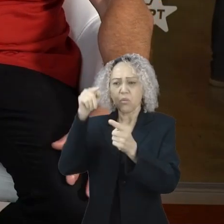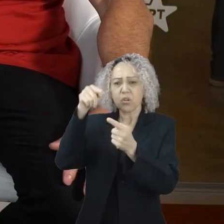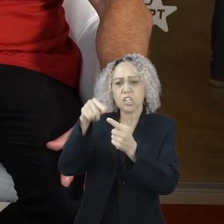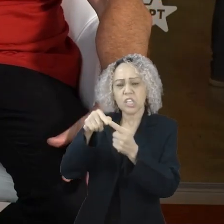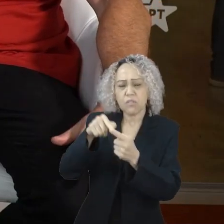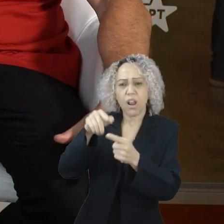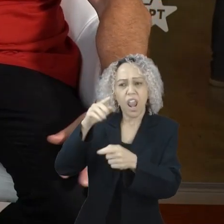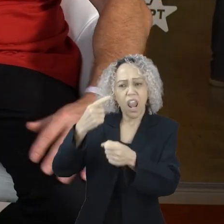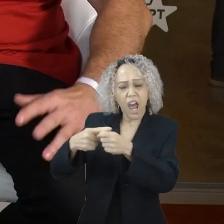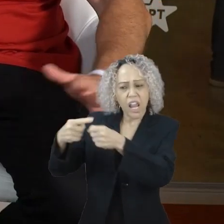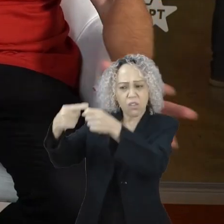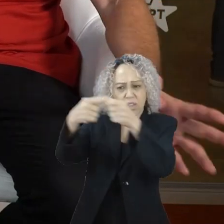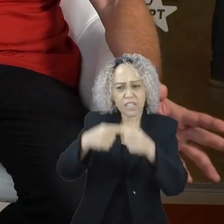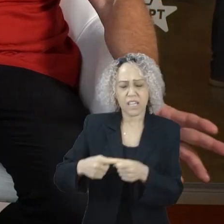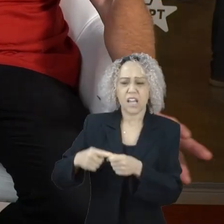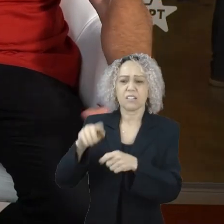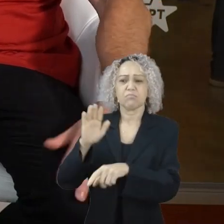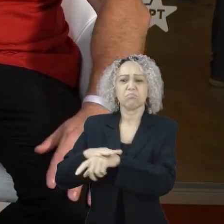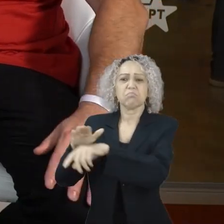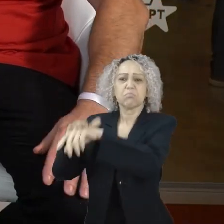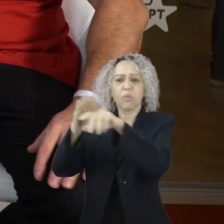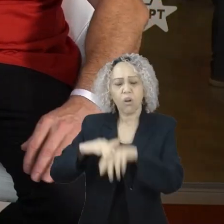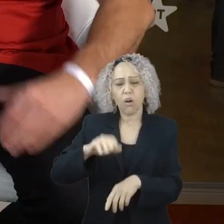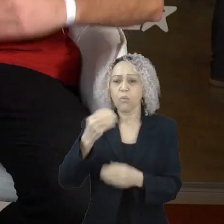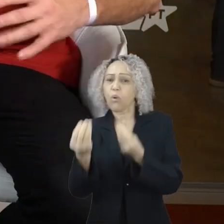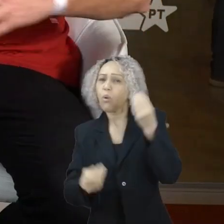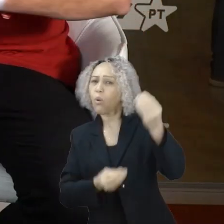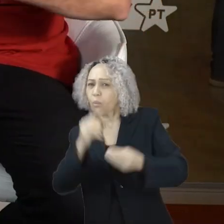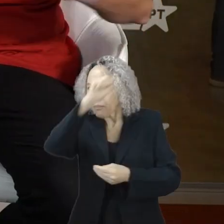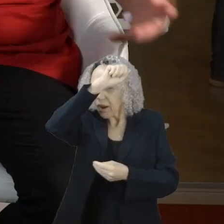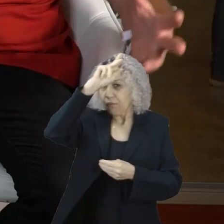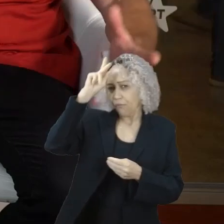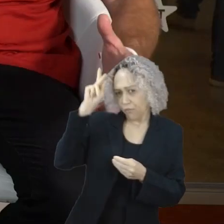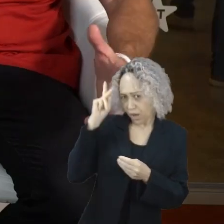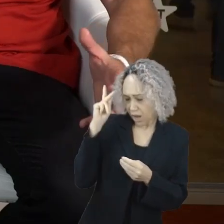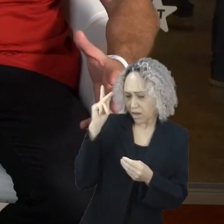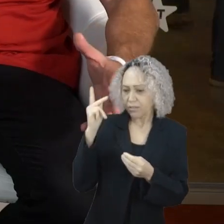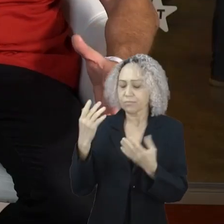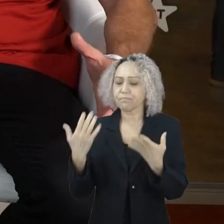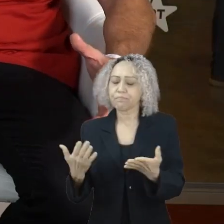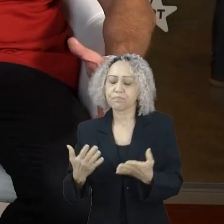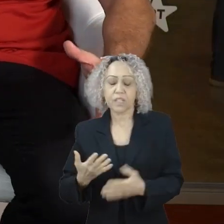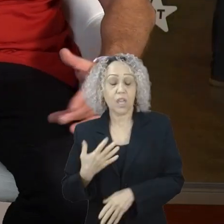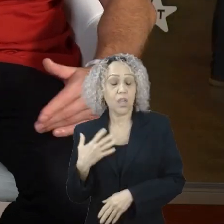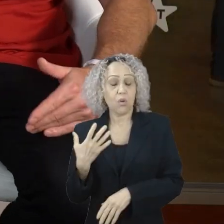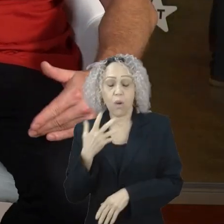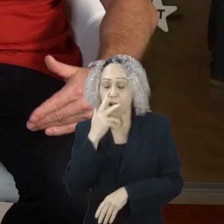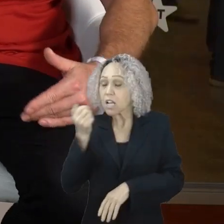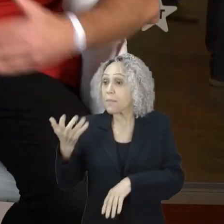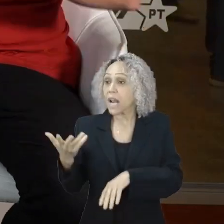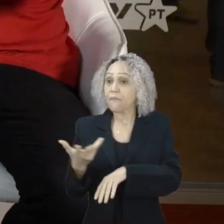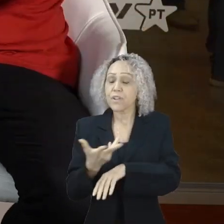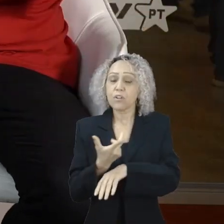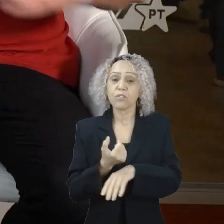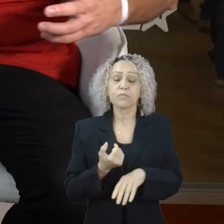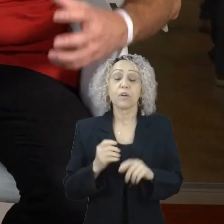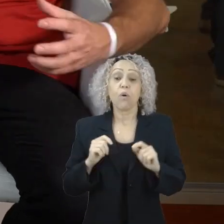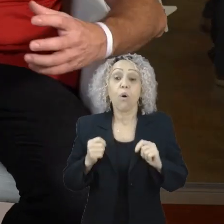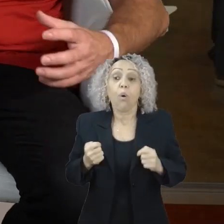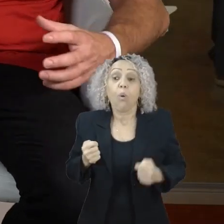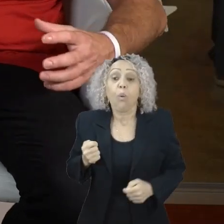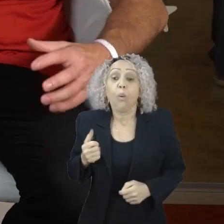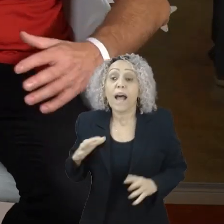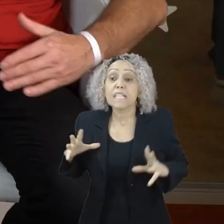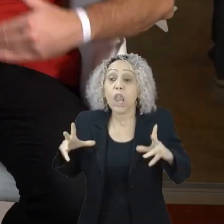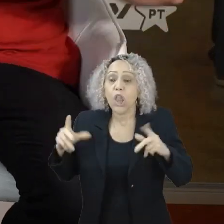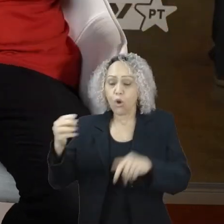prefeito e prefeita. Então eu achei riquíssimo, né? Que bom que quase todos os nossos ministros estão aqui, que bom que em quase todas as